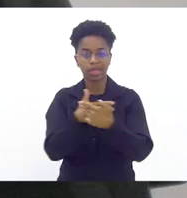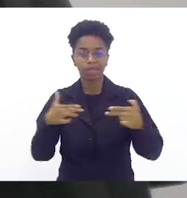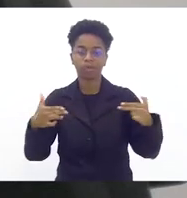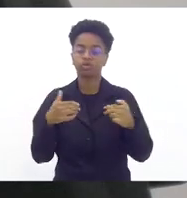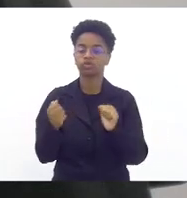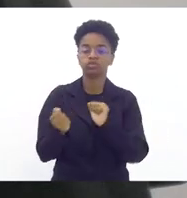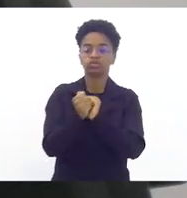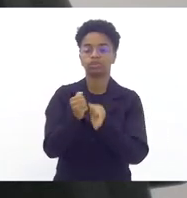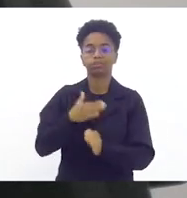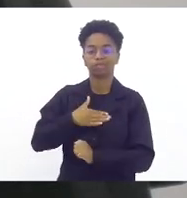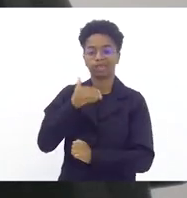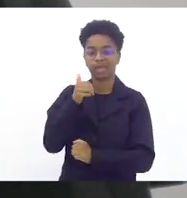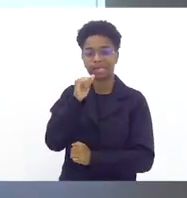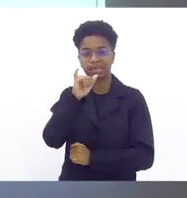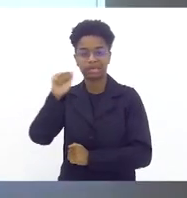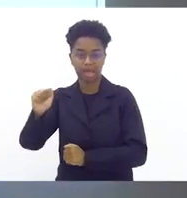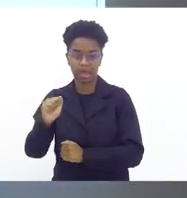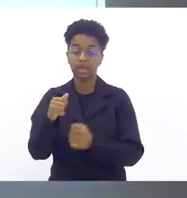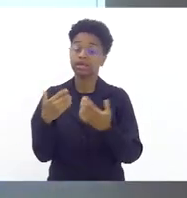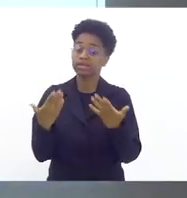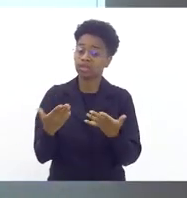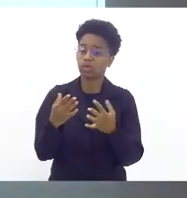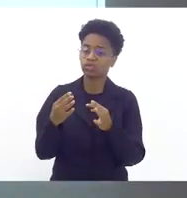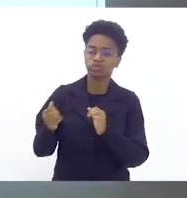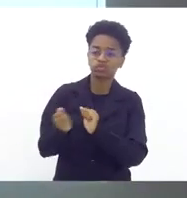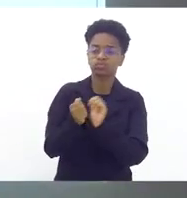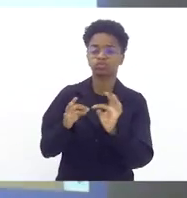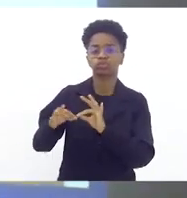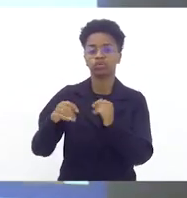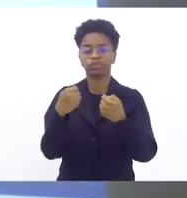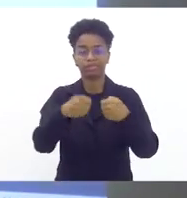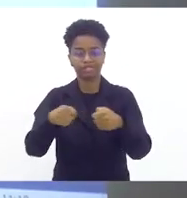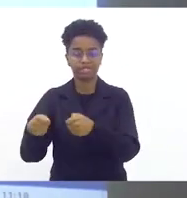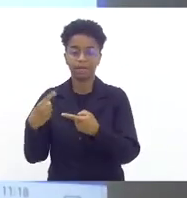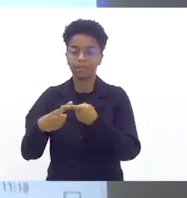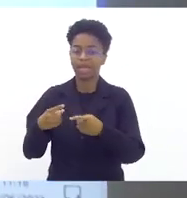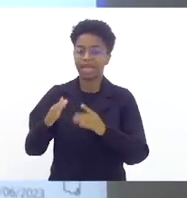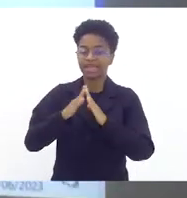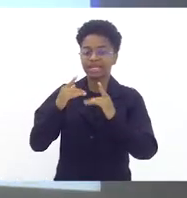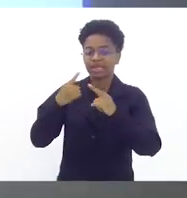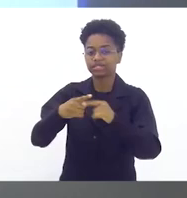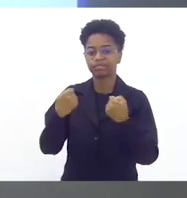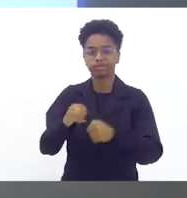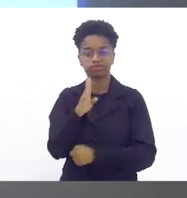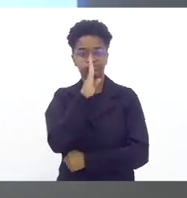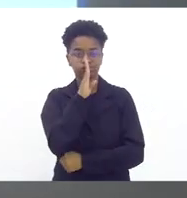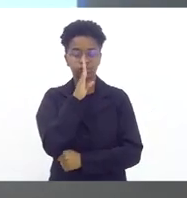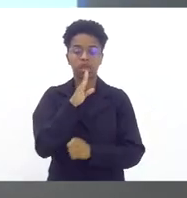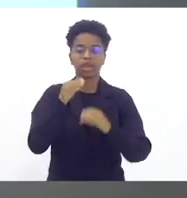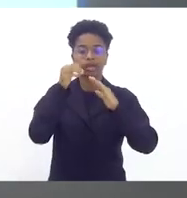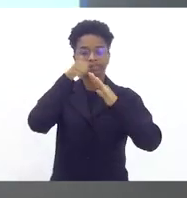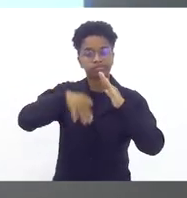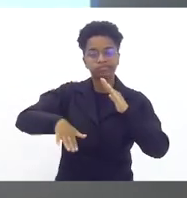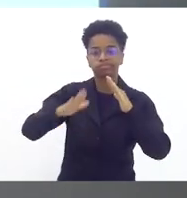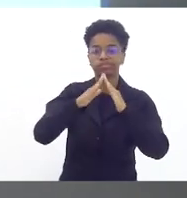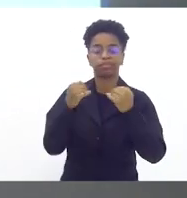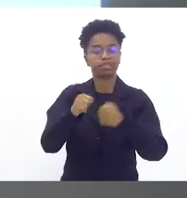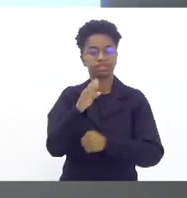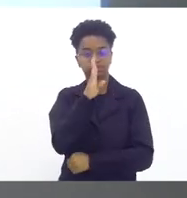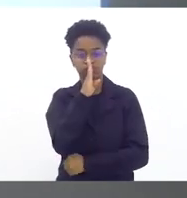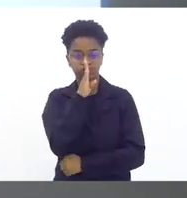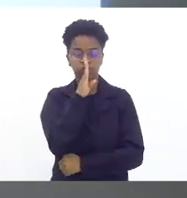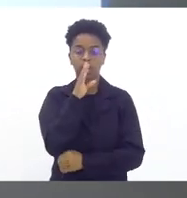IA, com todo mundo que se deve. A igreja tem que ficar no lugar dela, o terreiro tem que ficar no lugar do terreiro, o